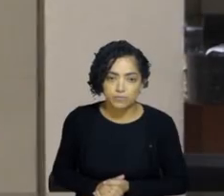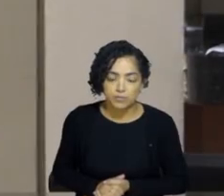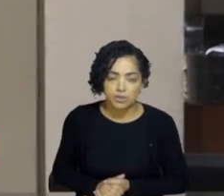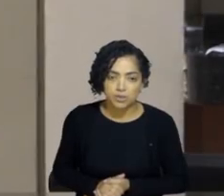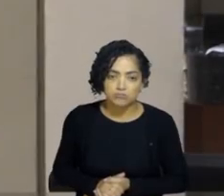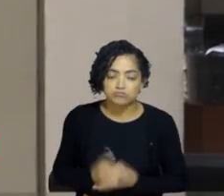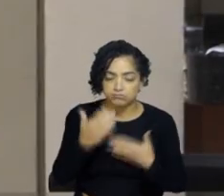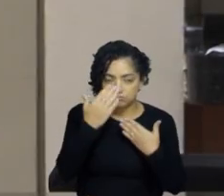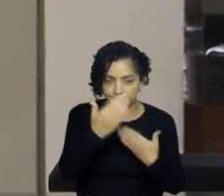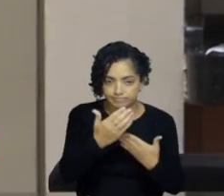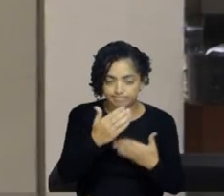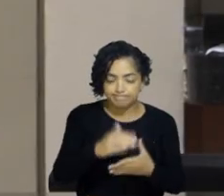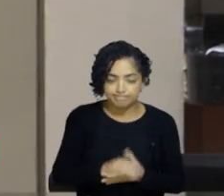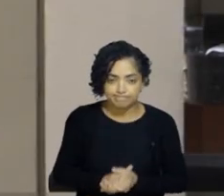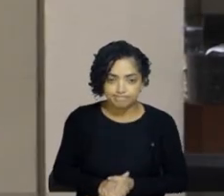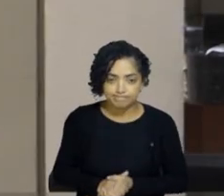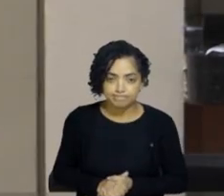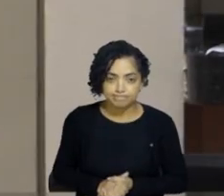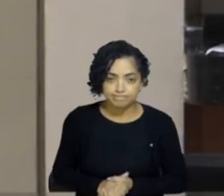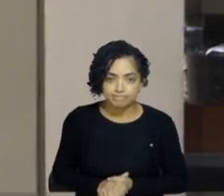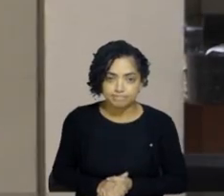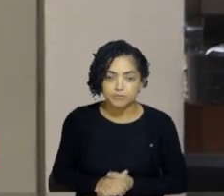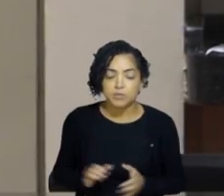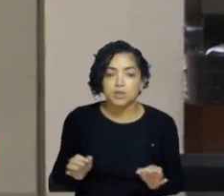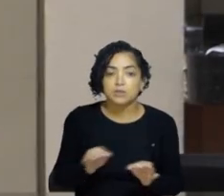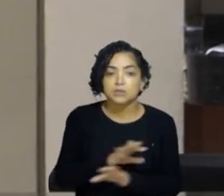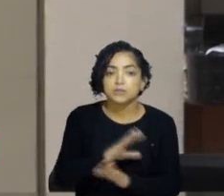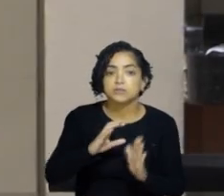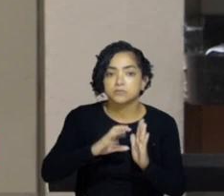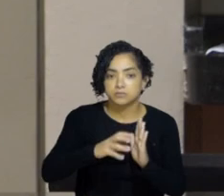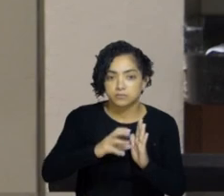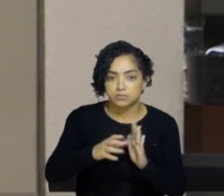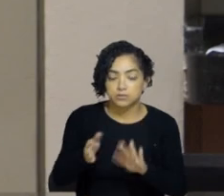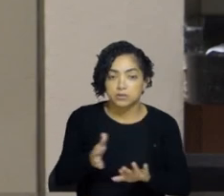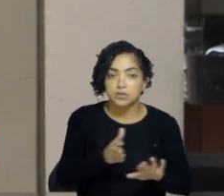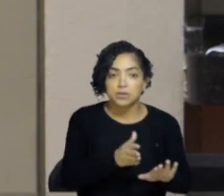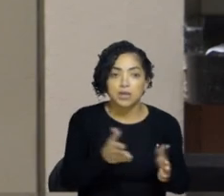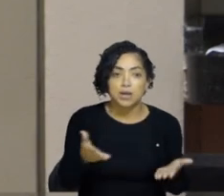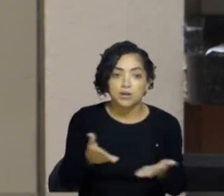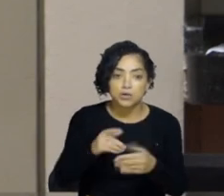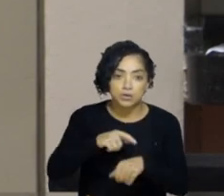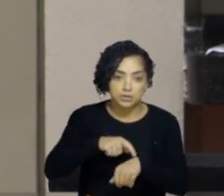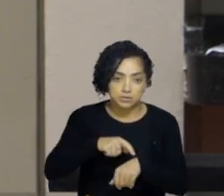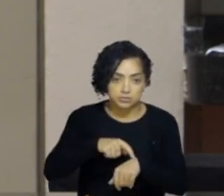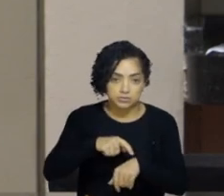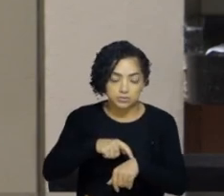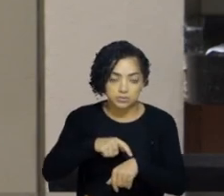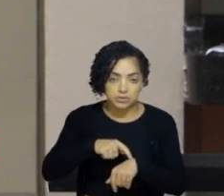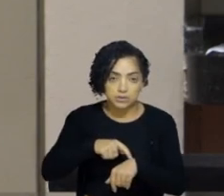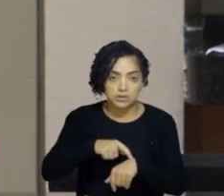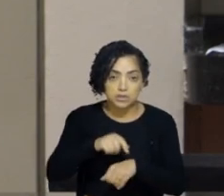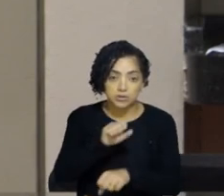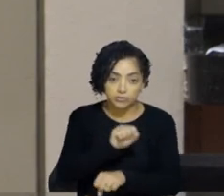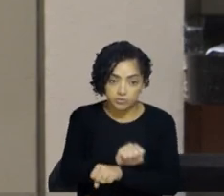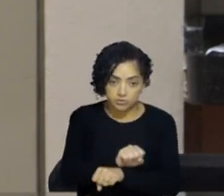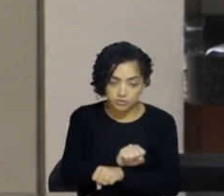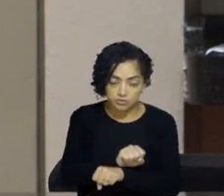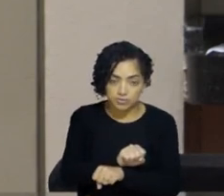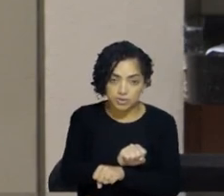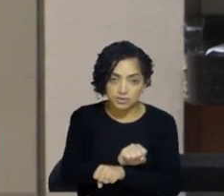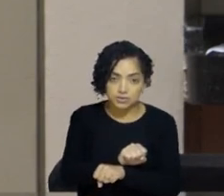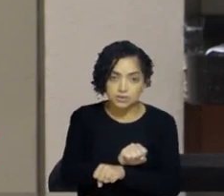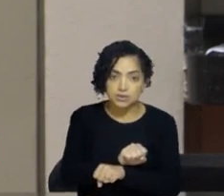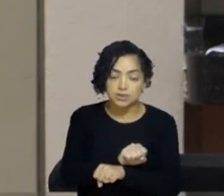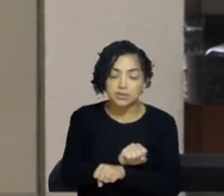Obrigado, deputado Márcio Machado. Encerrado o horário destinado aos partidos políticos neste momento, eu suspendo a sessão para